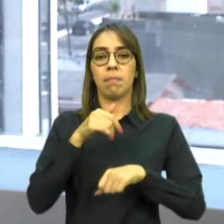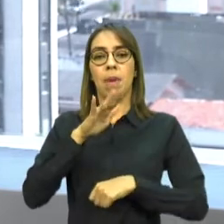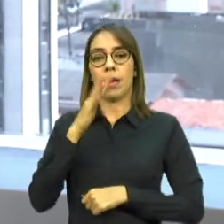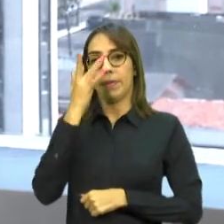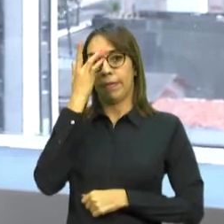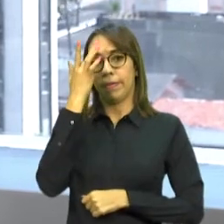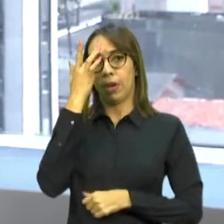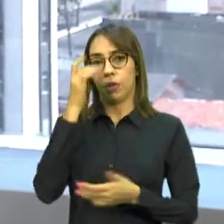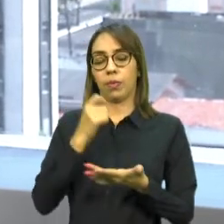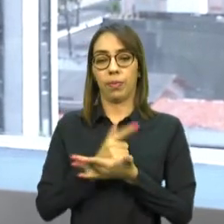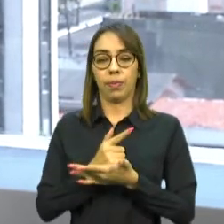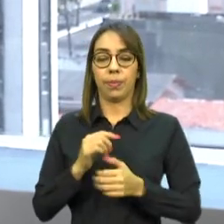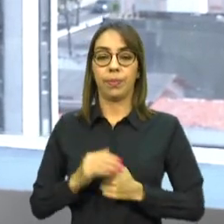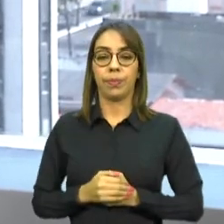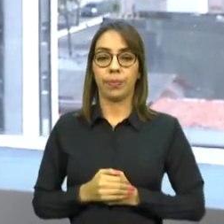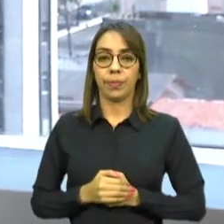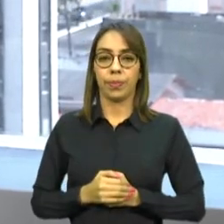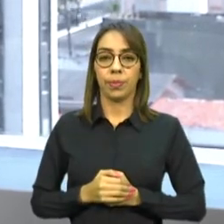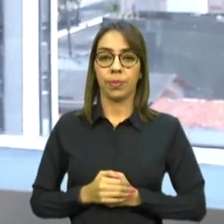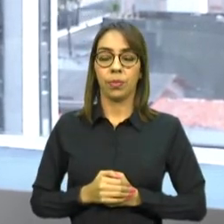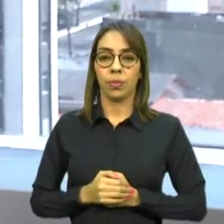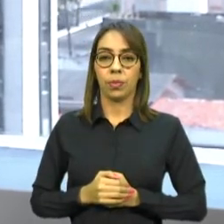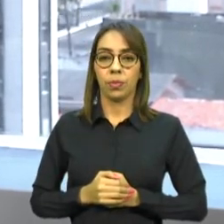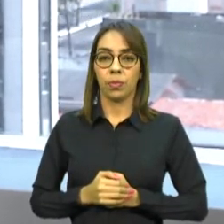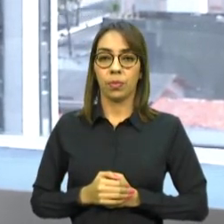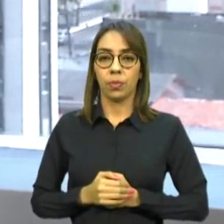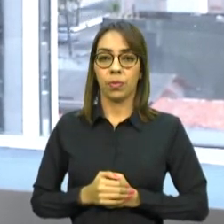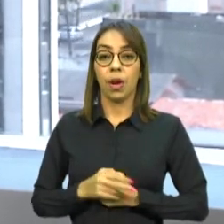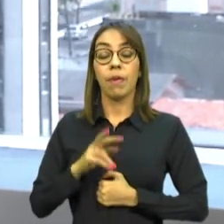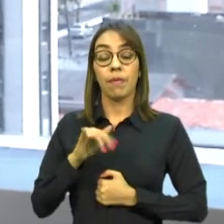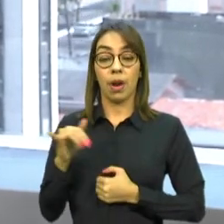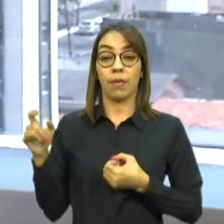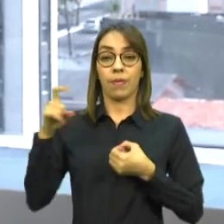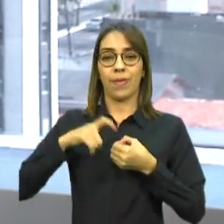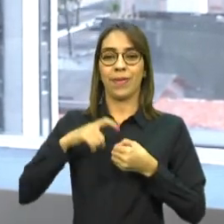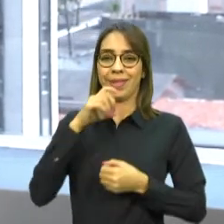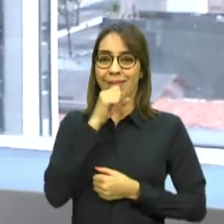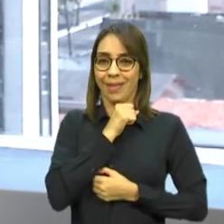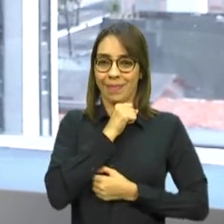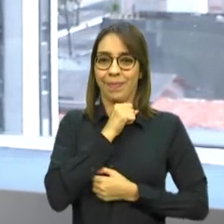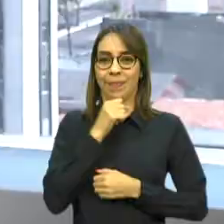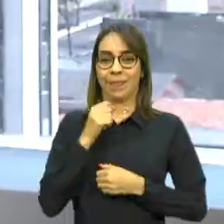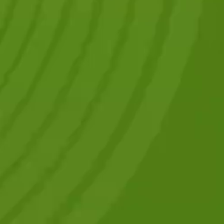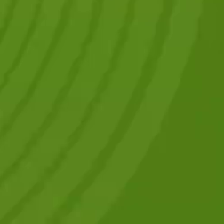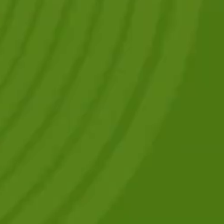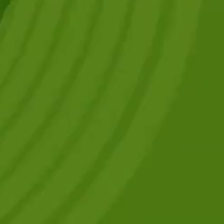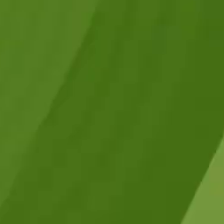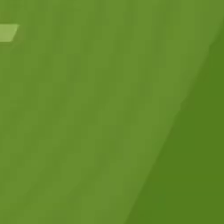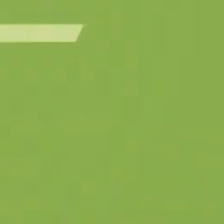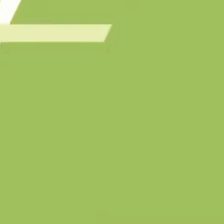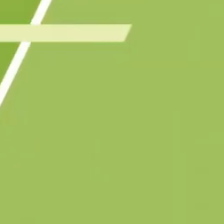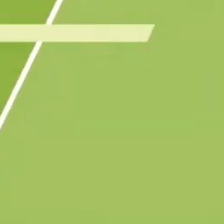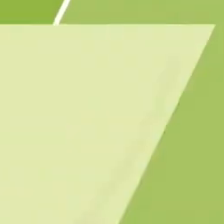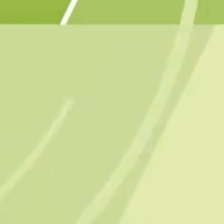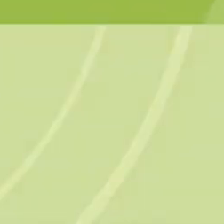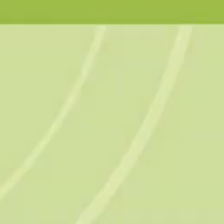são 8 horas e 56 minutos. A gente volta rapidinho, depois do intervalo.